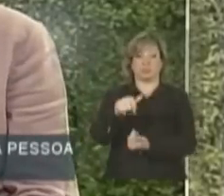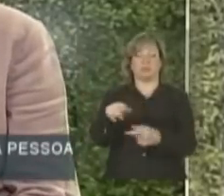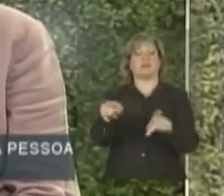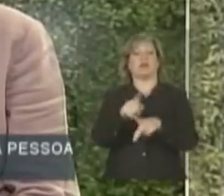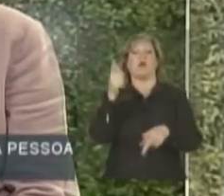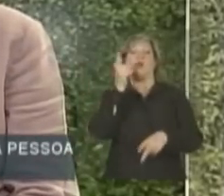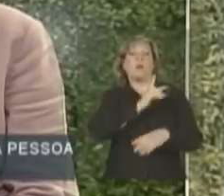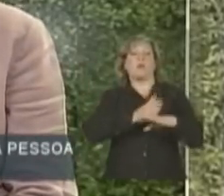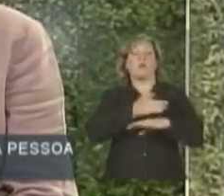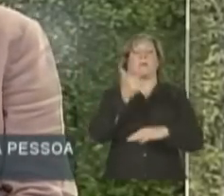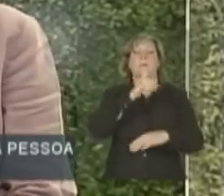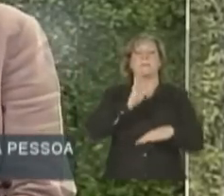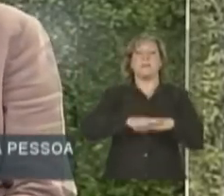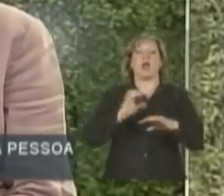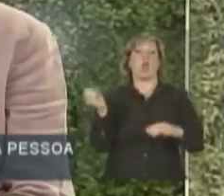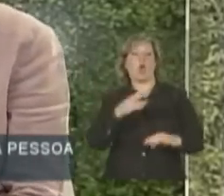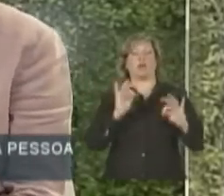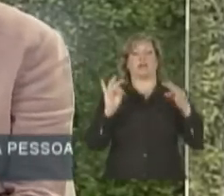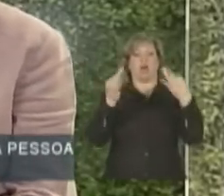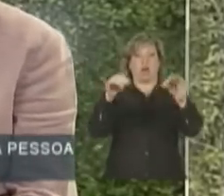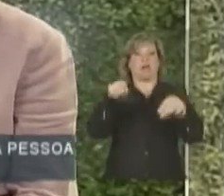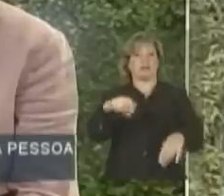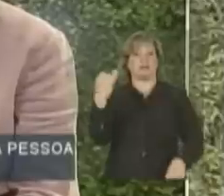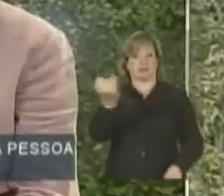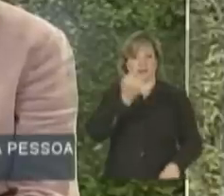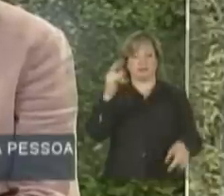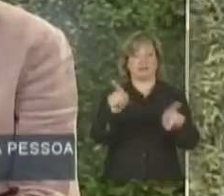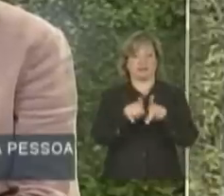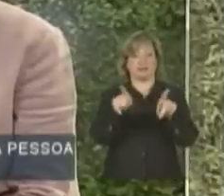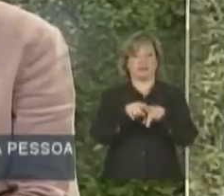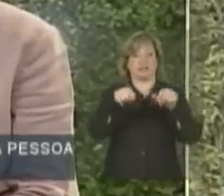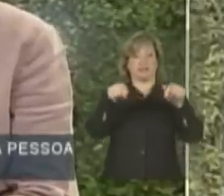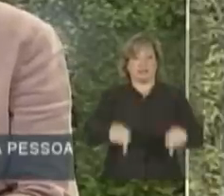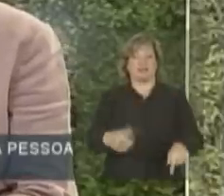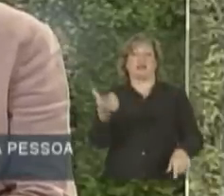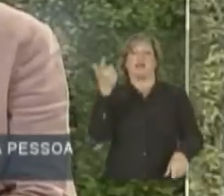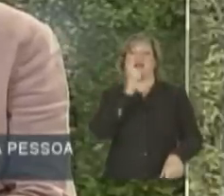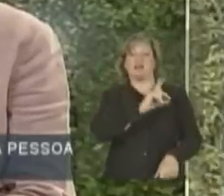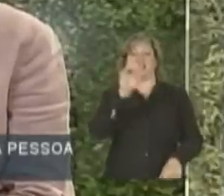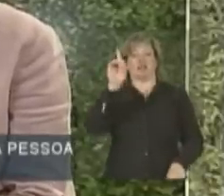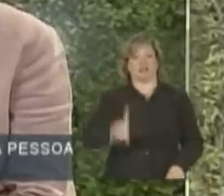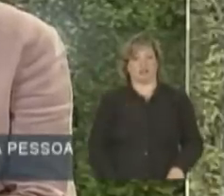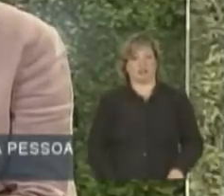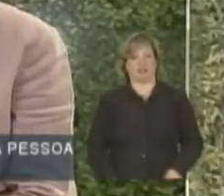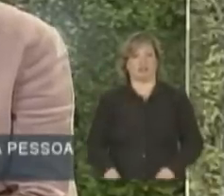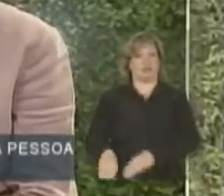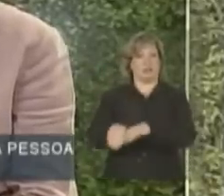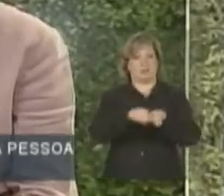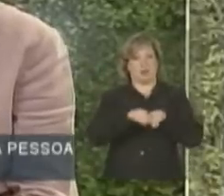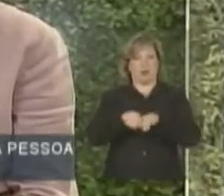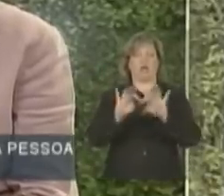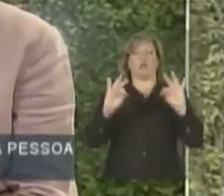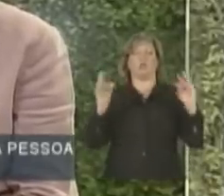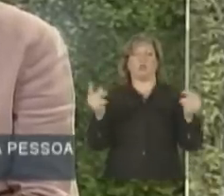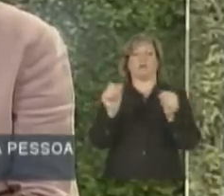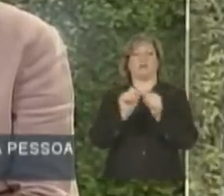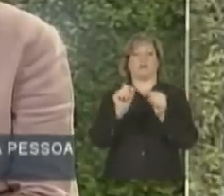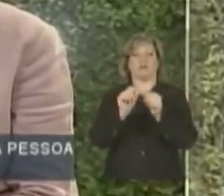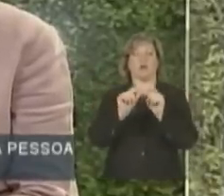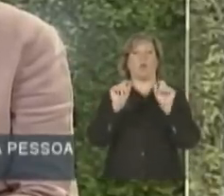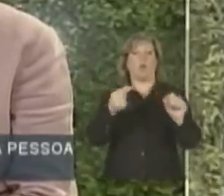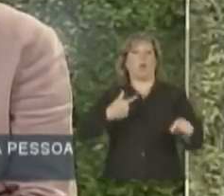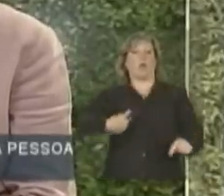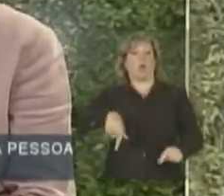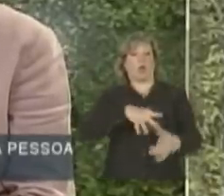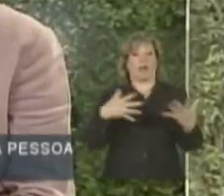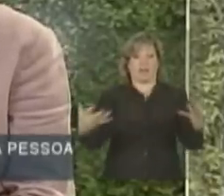novas tecnologias tem um significado também aqui do acesso à democracia e a tudo que está produzido naquilo que nós